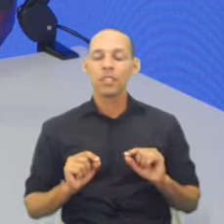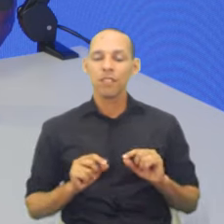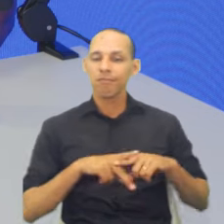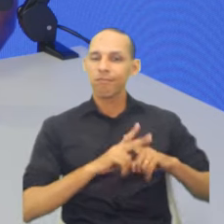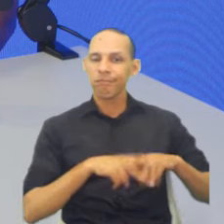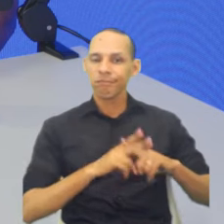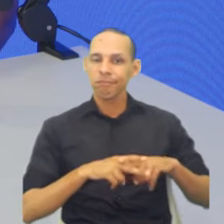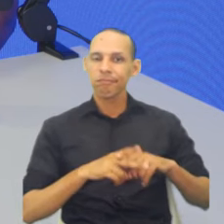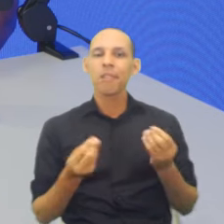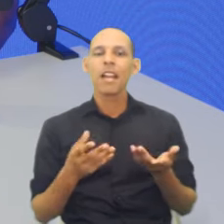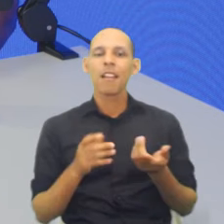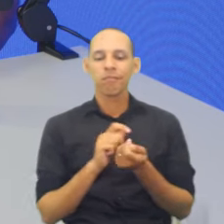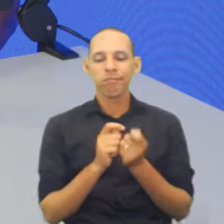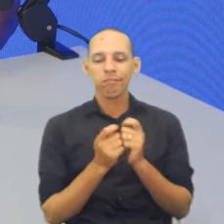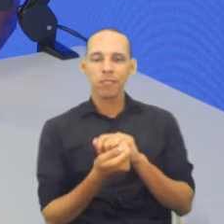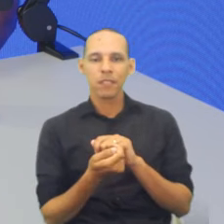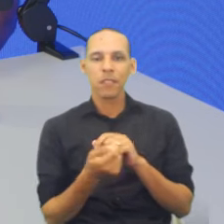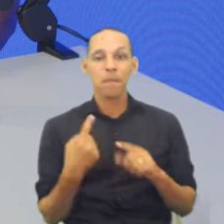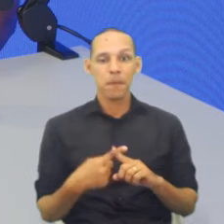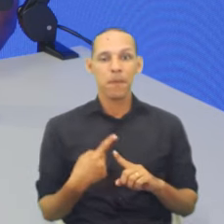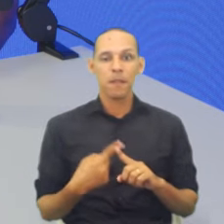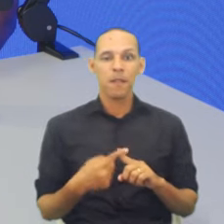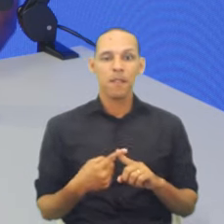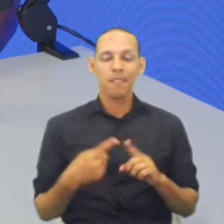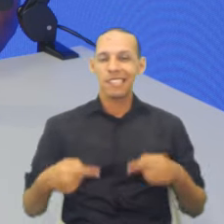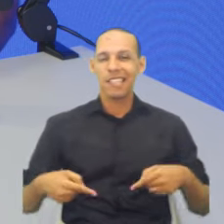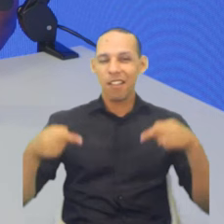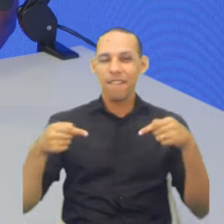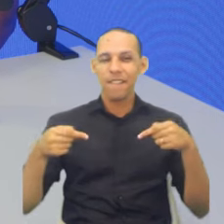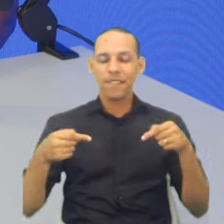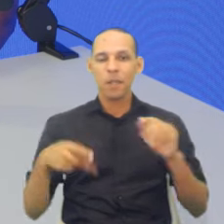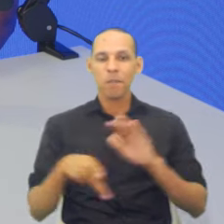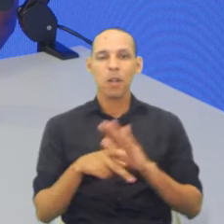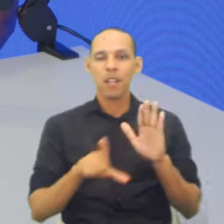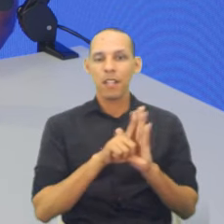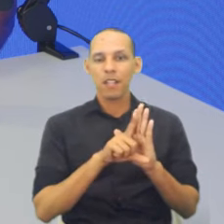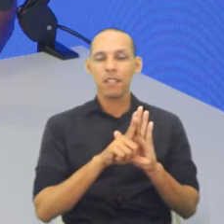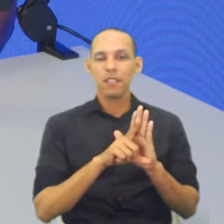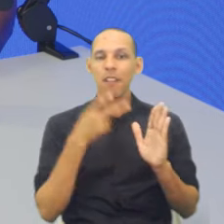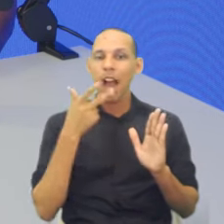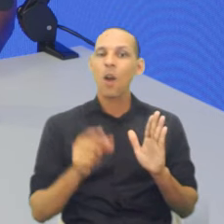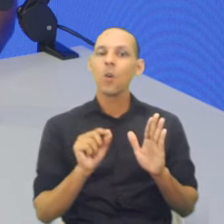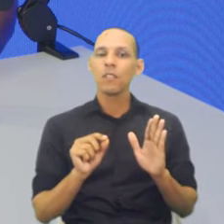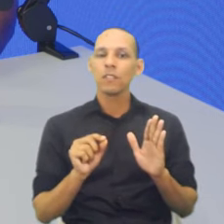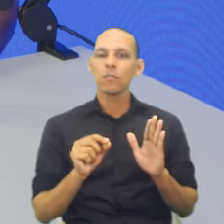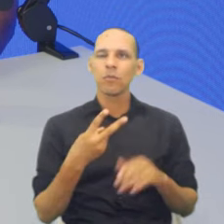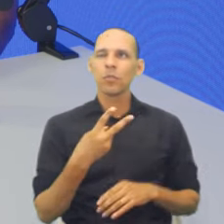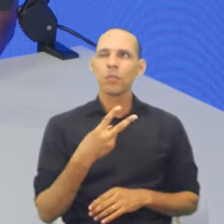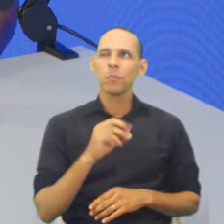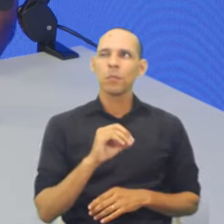para enquadramento porque o desafio da da legislação é dizer por isso que de